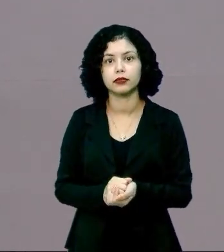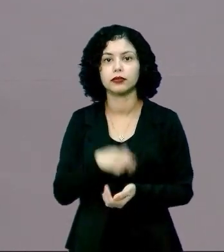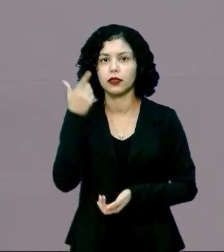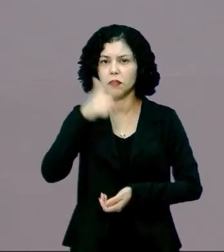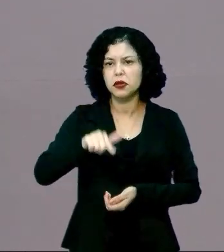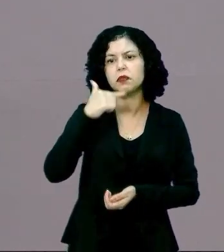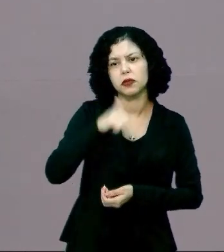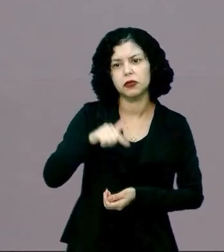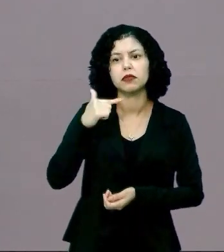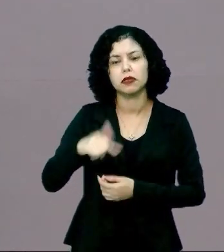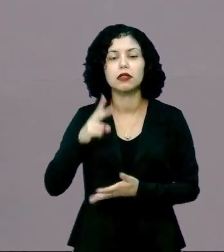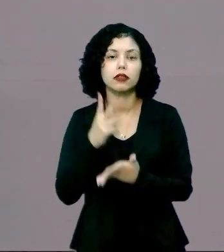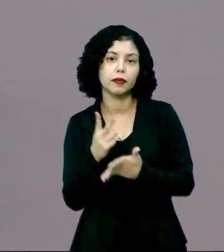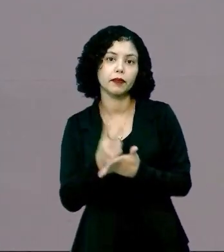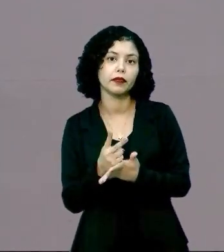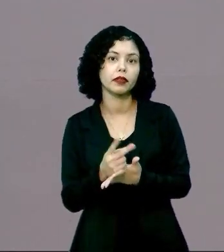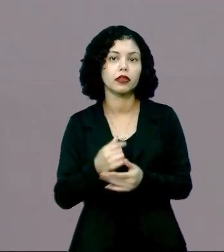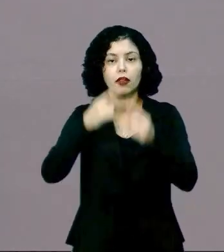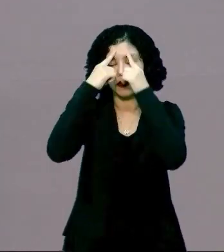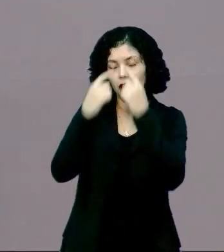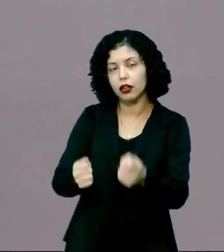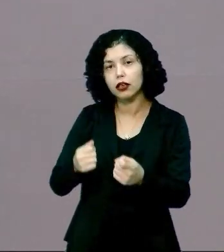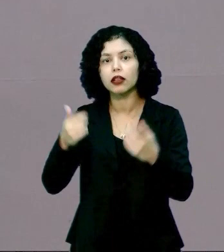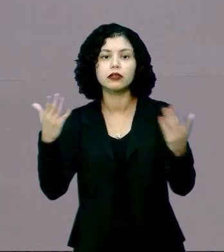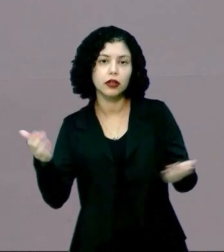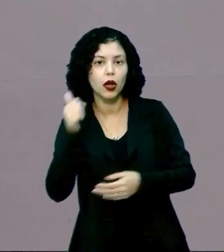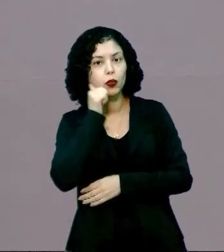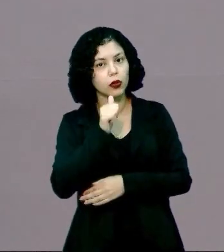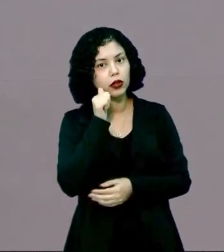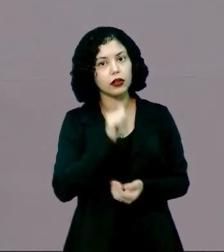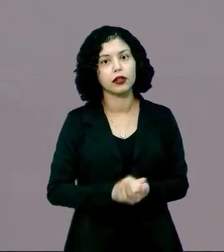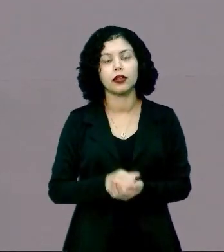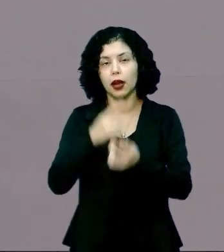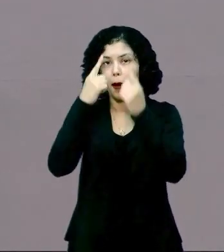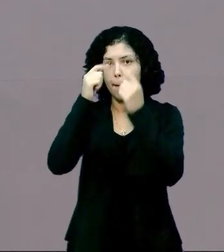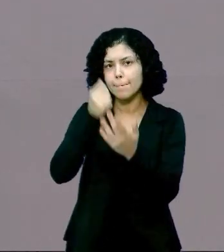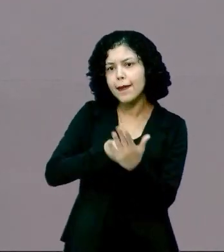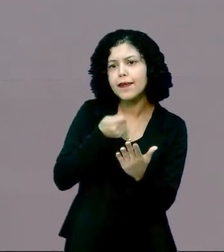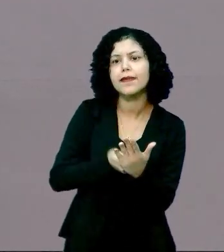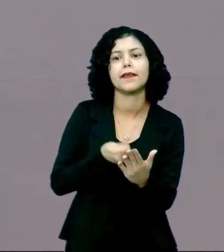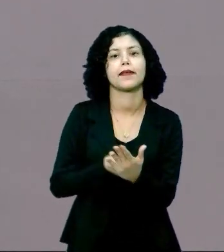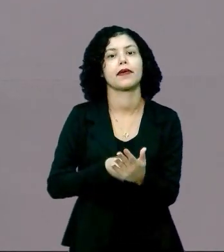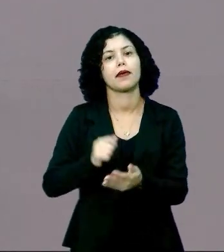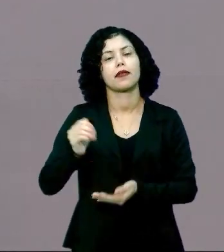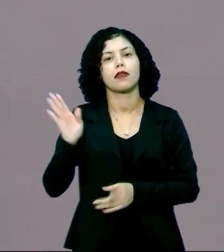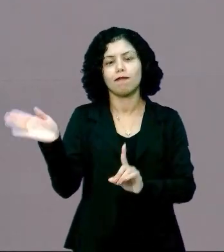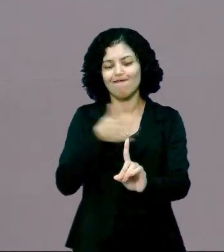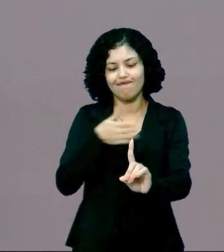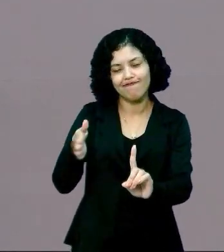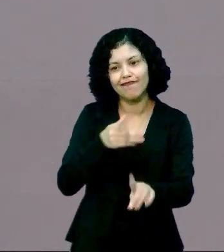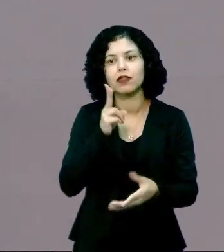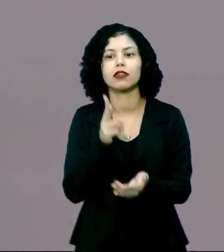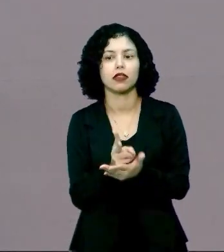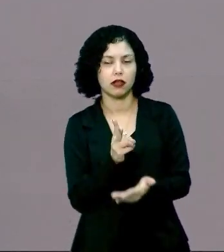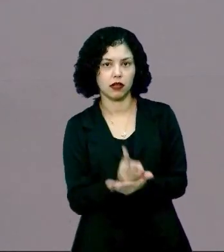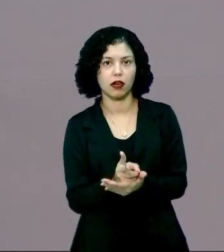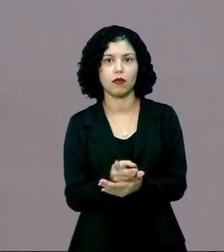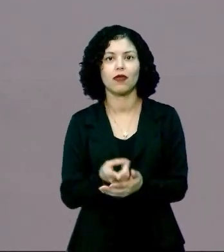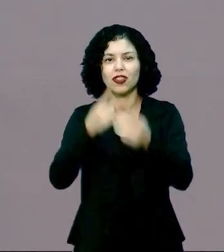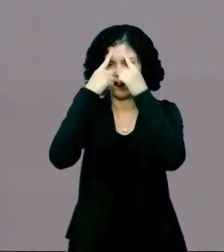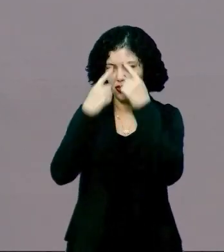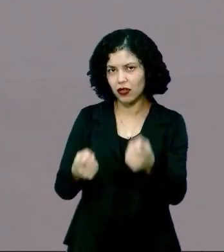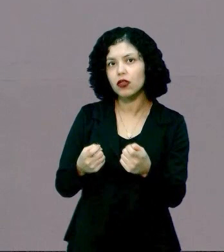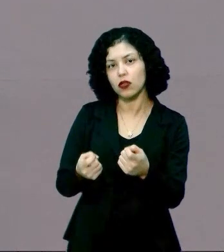fosse repetitivo, a persistência da violência contra a mulher. Ele disse a persistência dos maus tratos, que seriam um sinônimo de